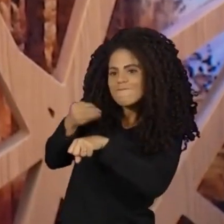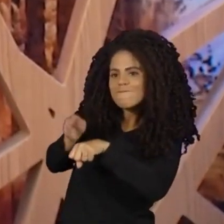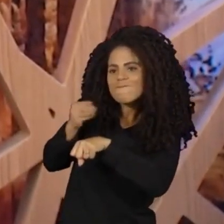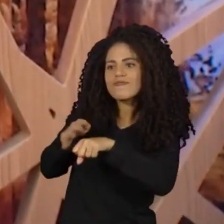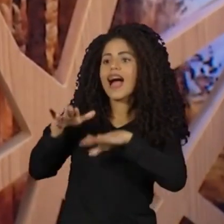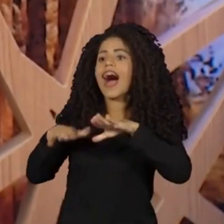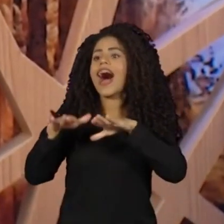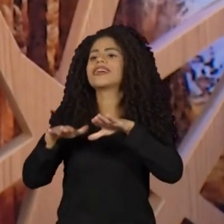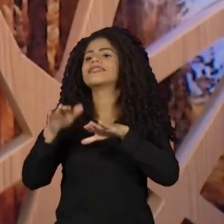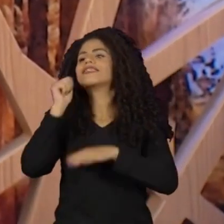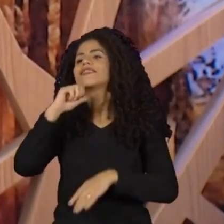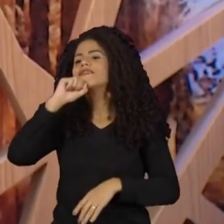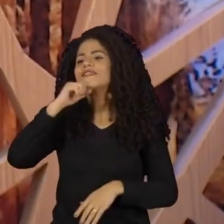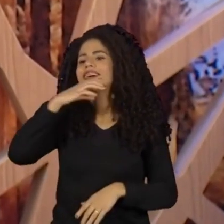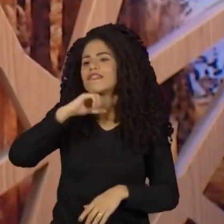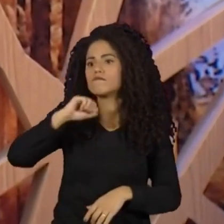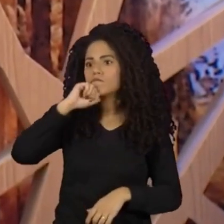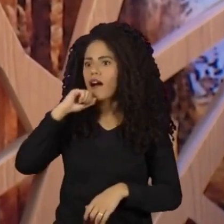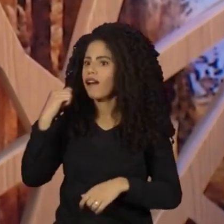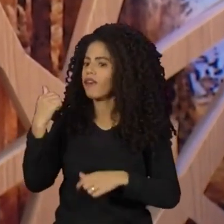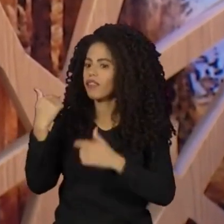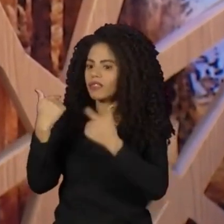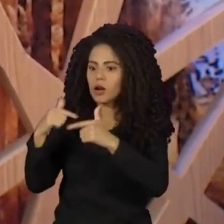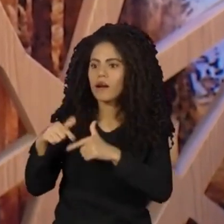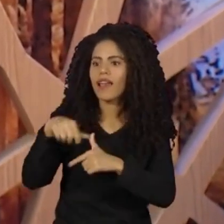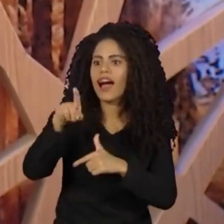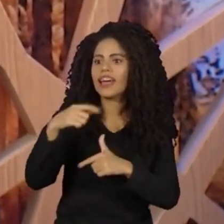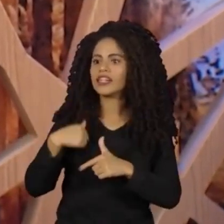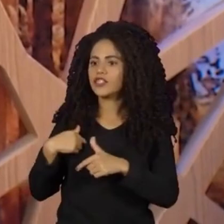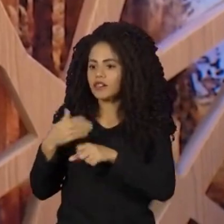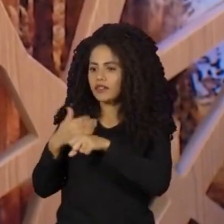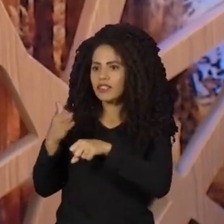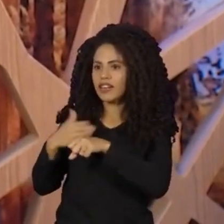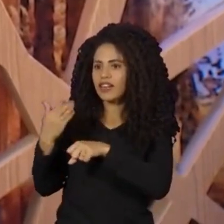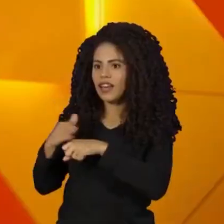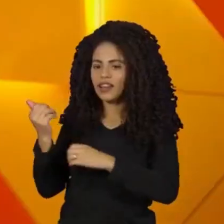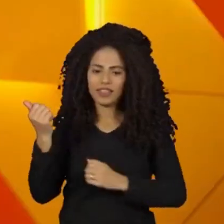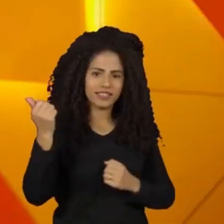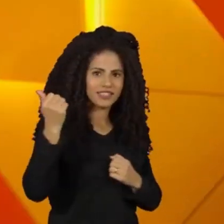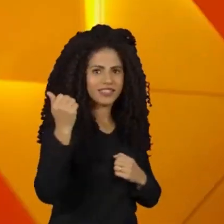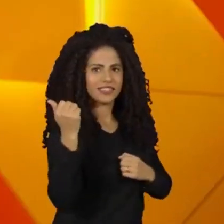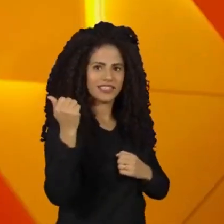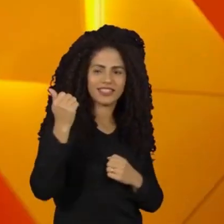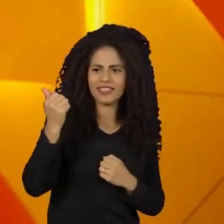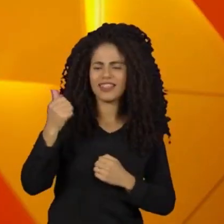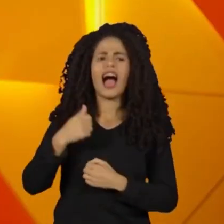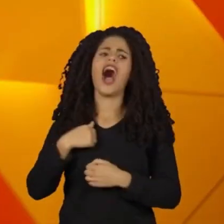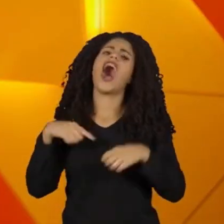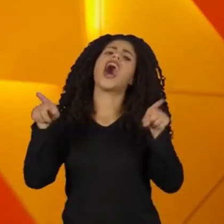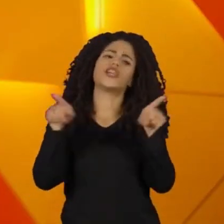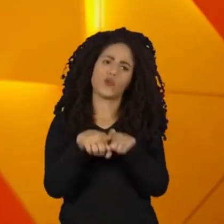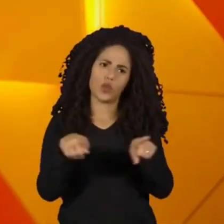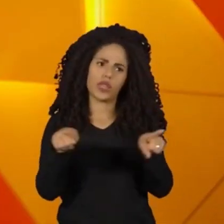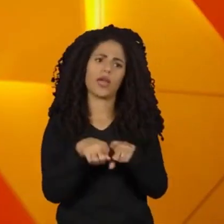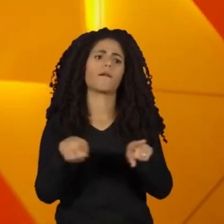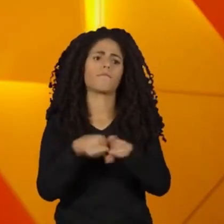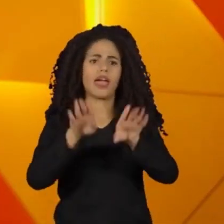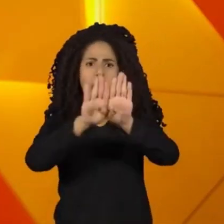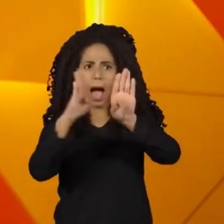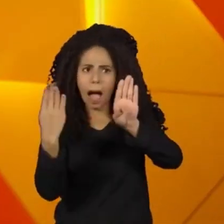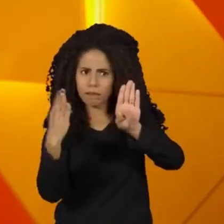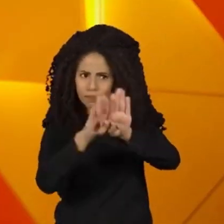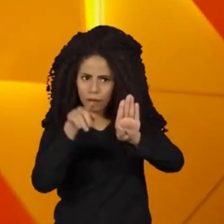pais saíram para trabalhar e ficavam só as crianças em casa eles treinava com a porta Ah mas eu treinei muito concordinha amada